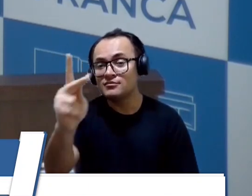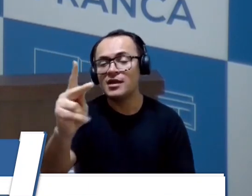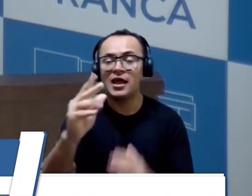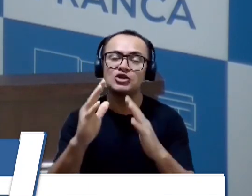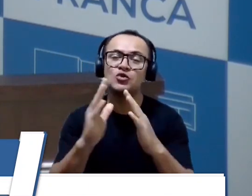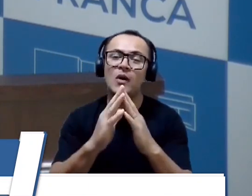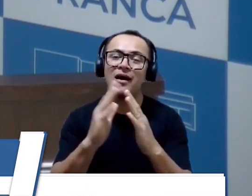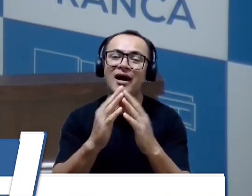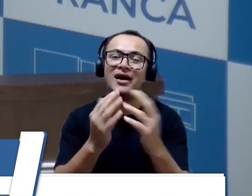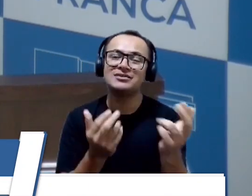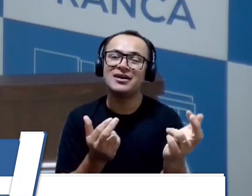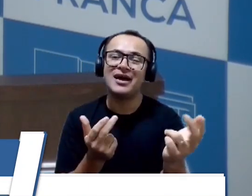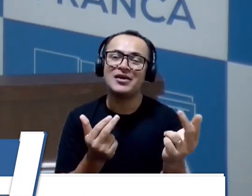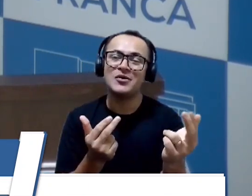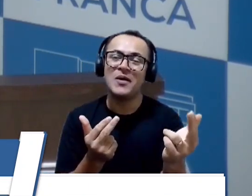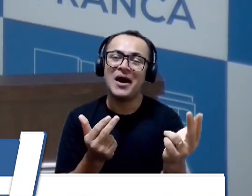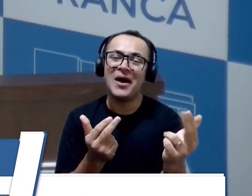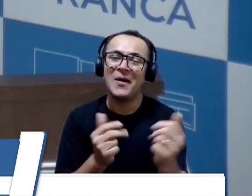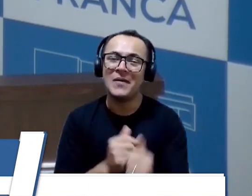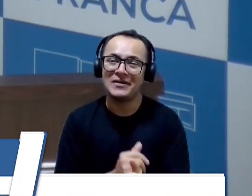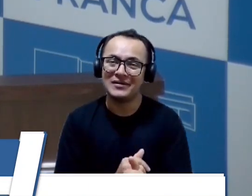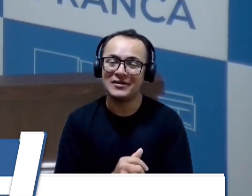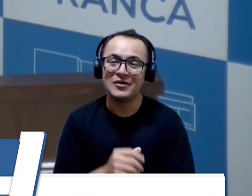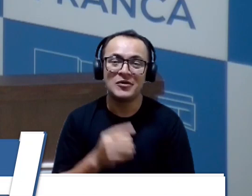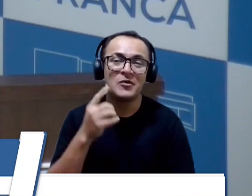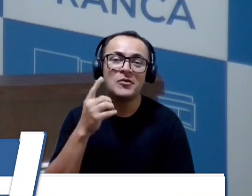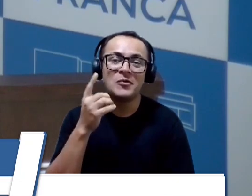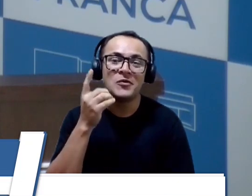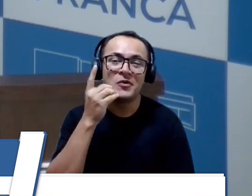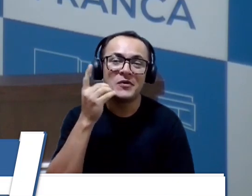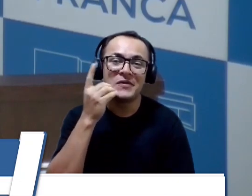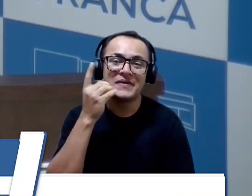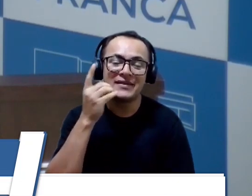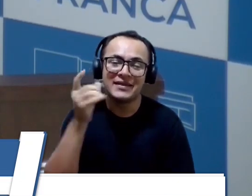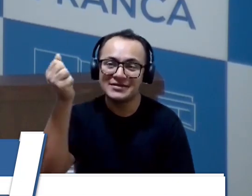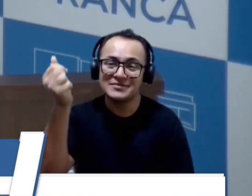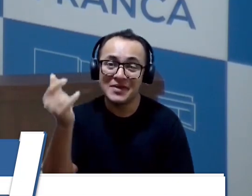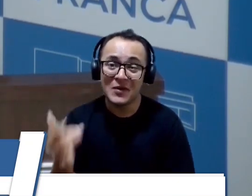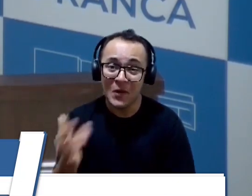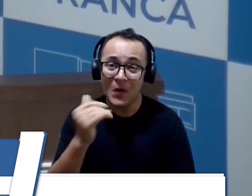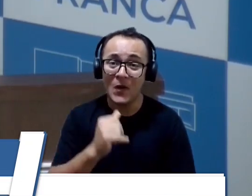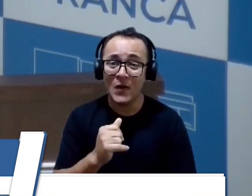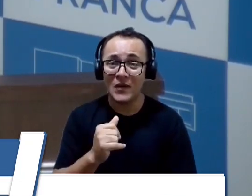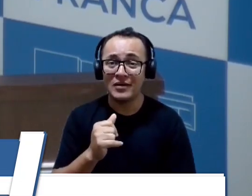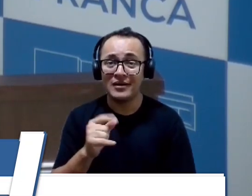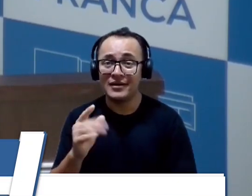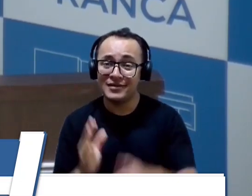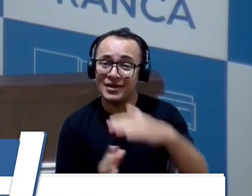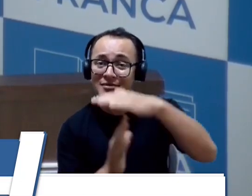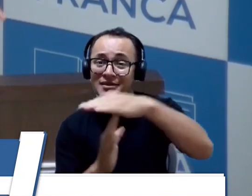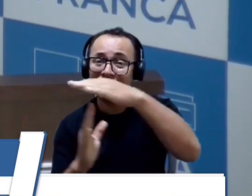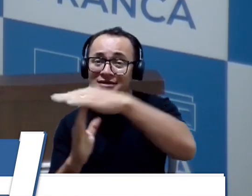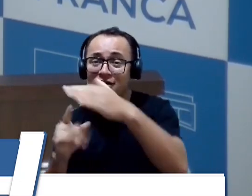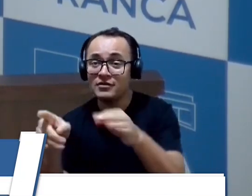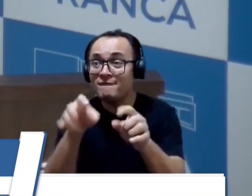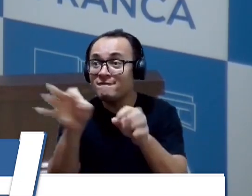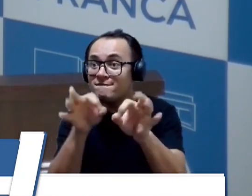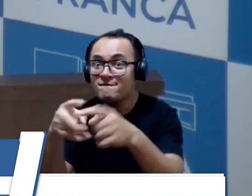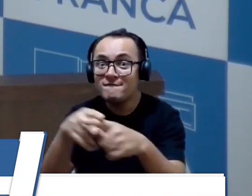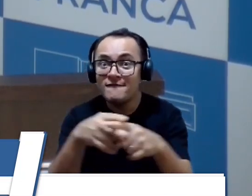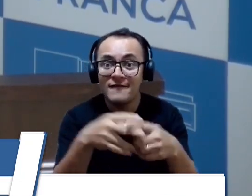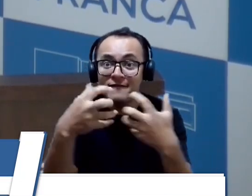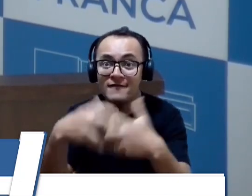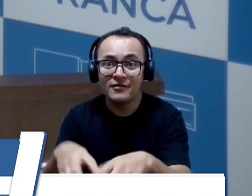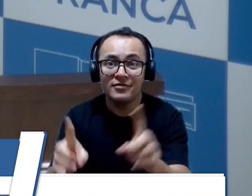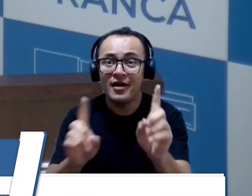na sua casa, como o senhor Donizete, o vereador Zé falou, tem limitações, tem coisas que nem tudo você pode mexer, pode resolver. Você tem que correr